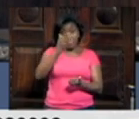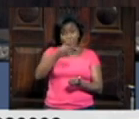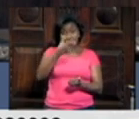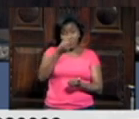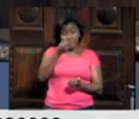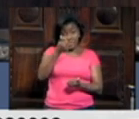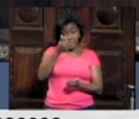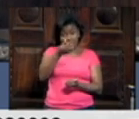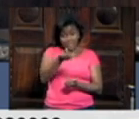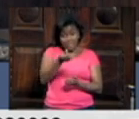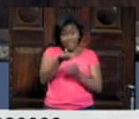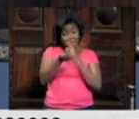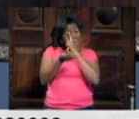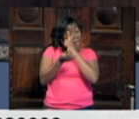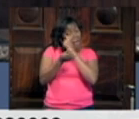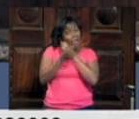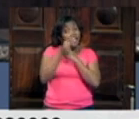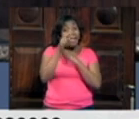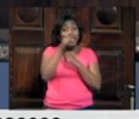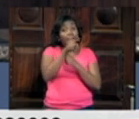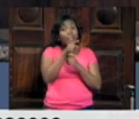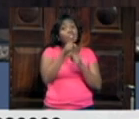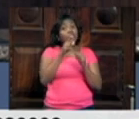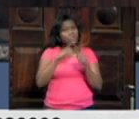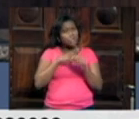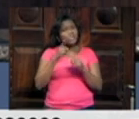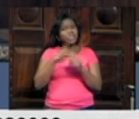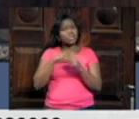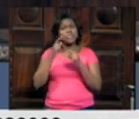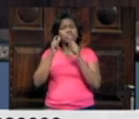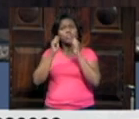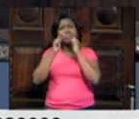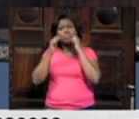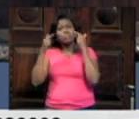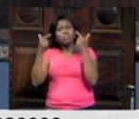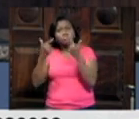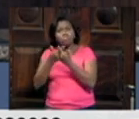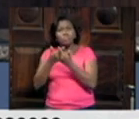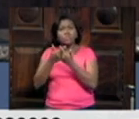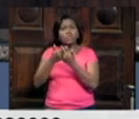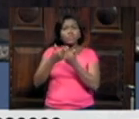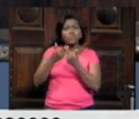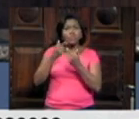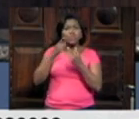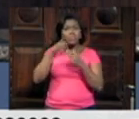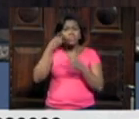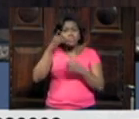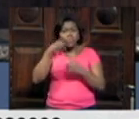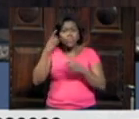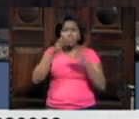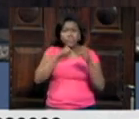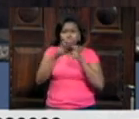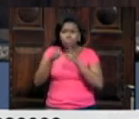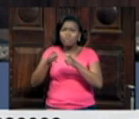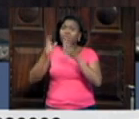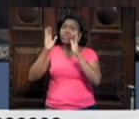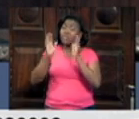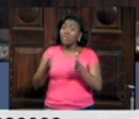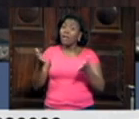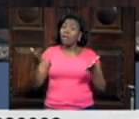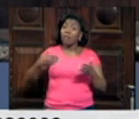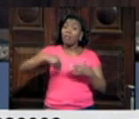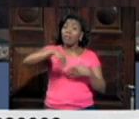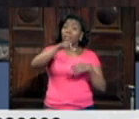257/2016, que já passou na Câmara dos Deputados e hoje está no Congresso, hoje está no Senado Federal, que estabelece